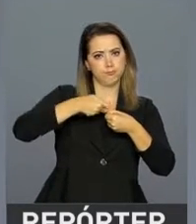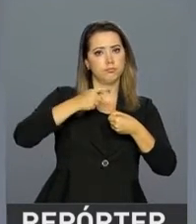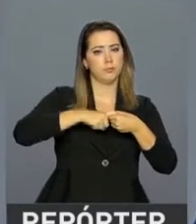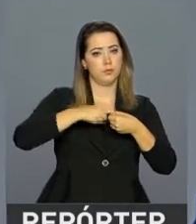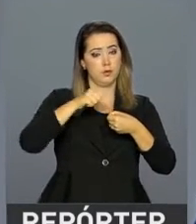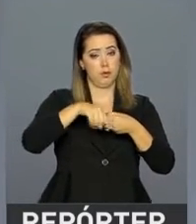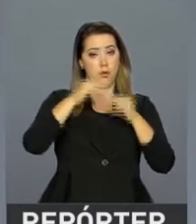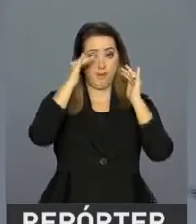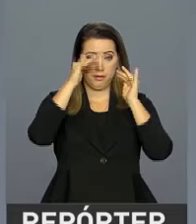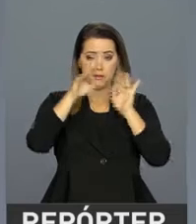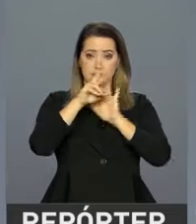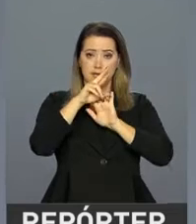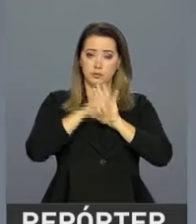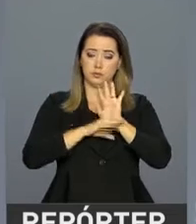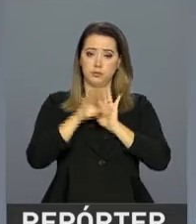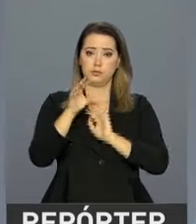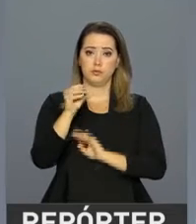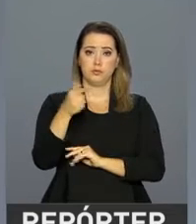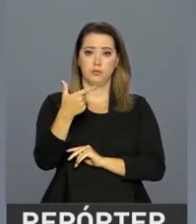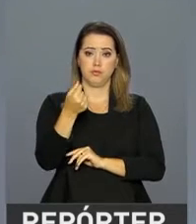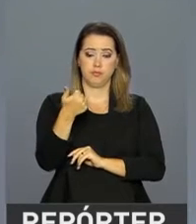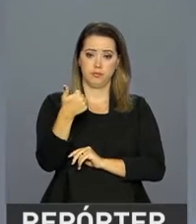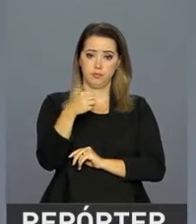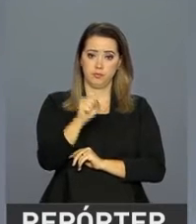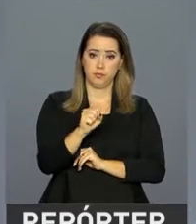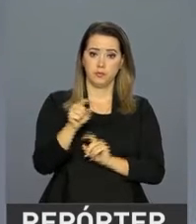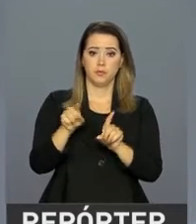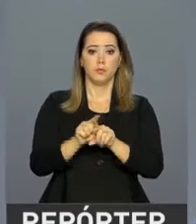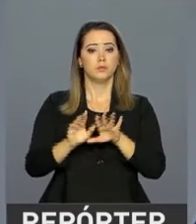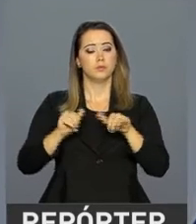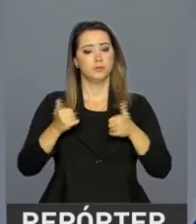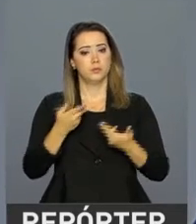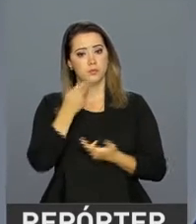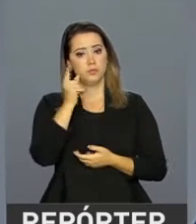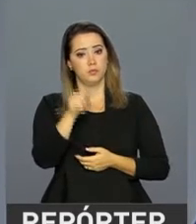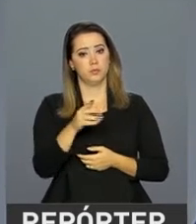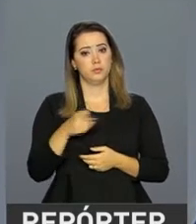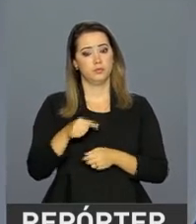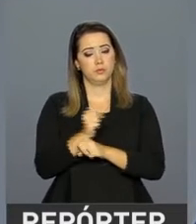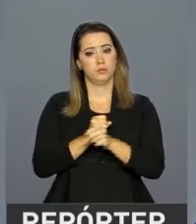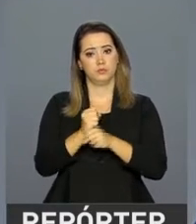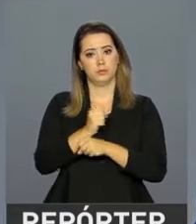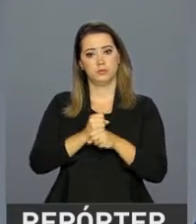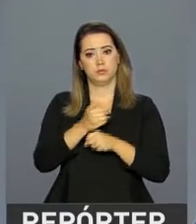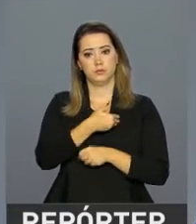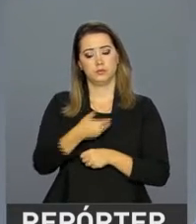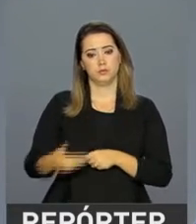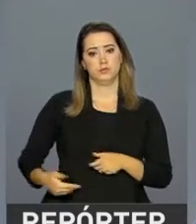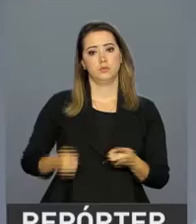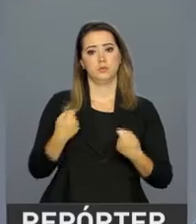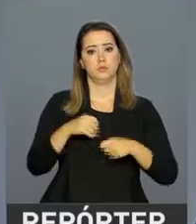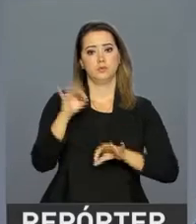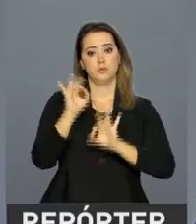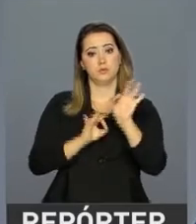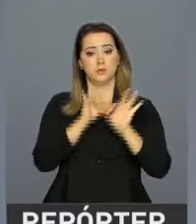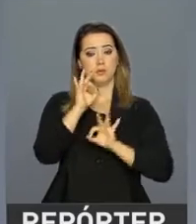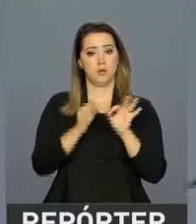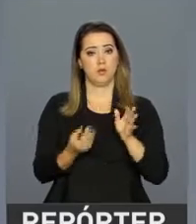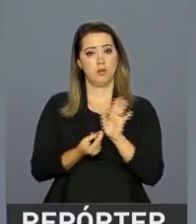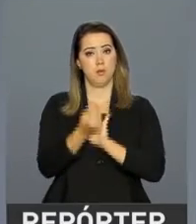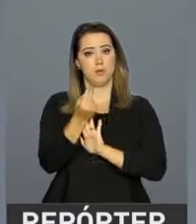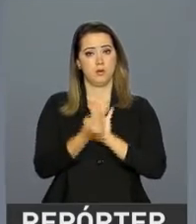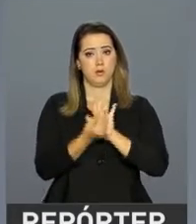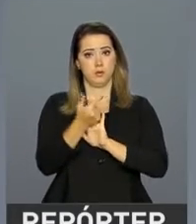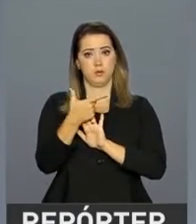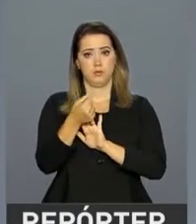permitir o cumprimento da regra em 2018 segundo dyogo oliveira neste ano o governo precisa elaborar o orçamento de